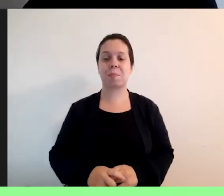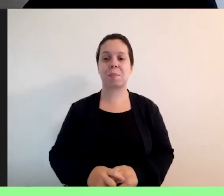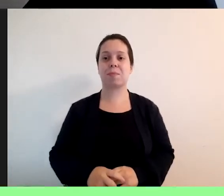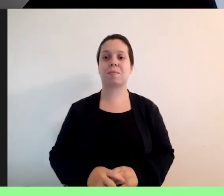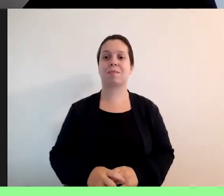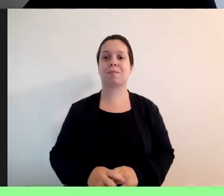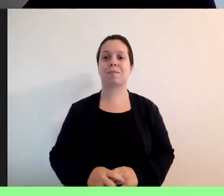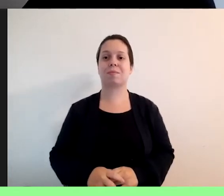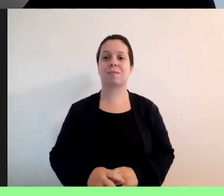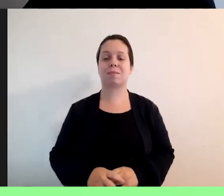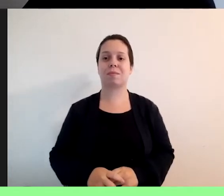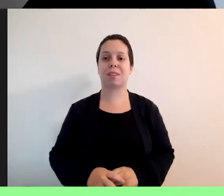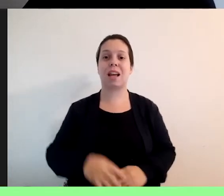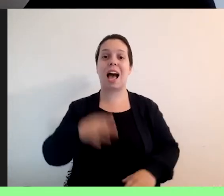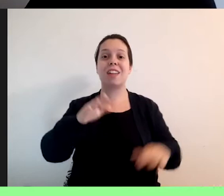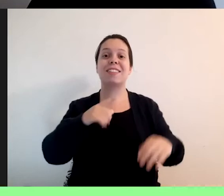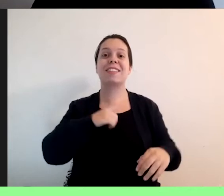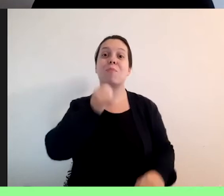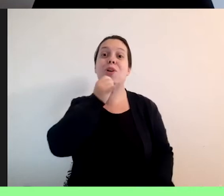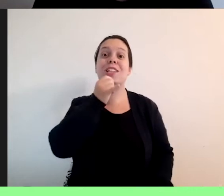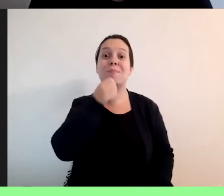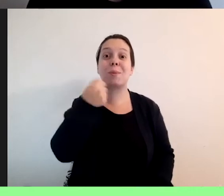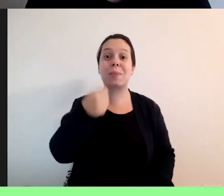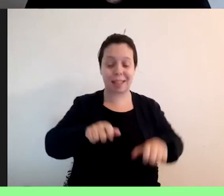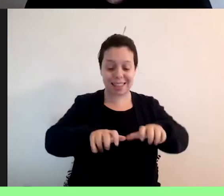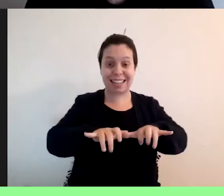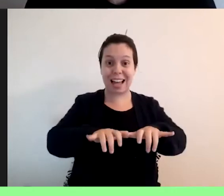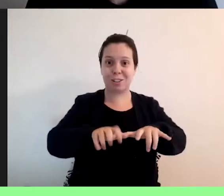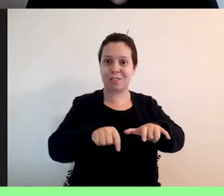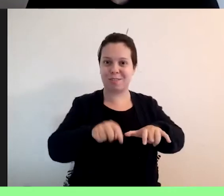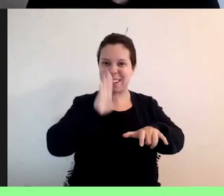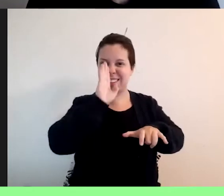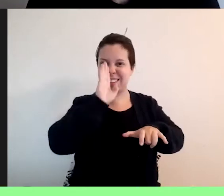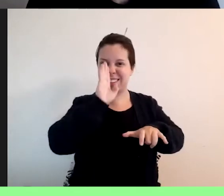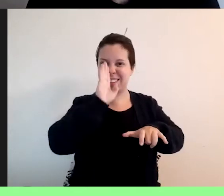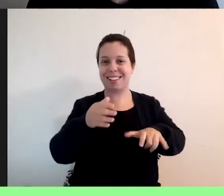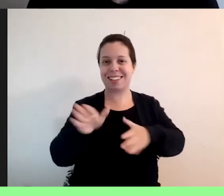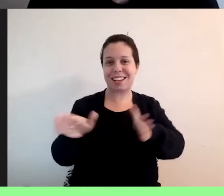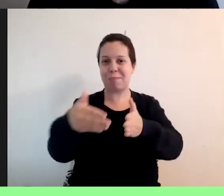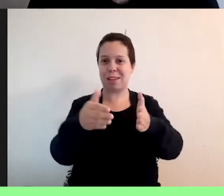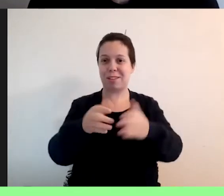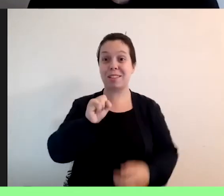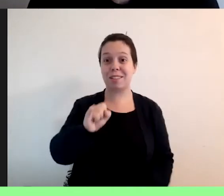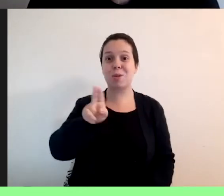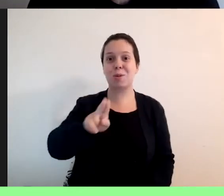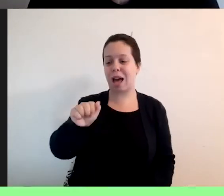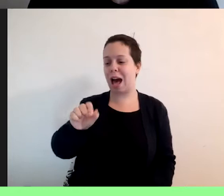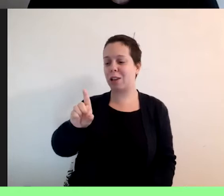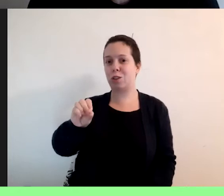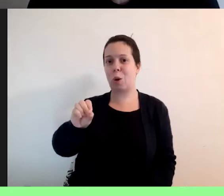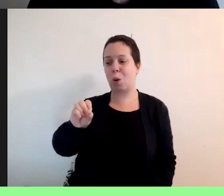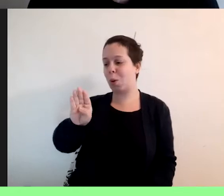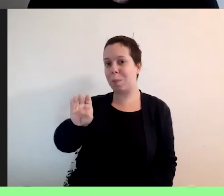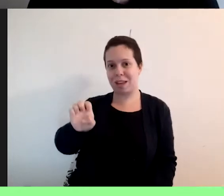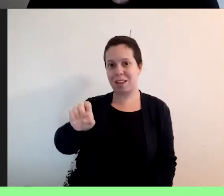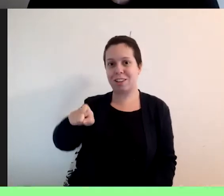os atalhos de teclado, né? Quem usa Figma, Adobe XD principalmente, vai